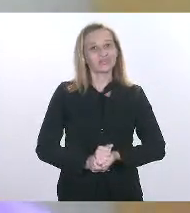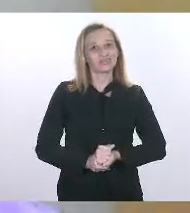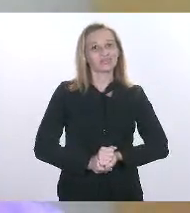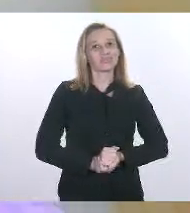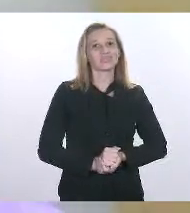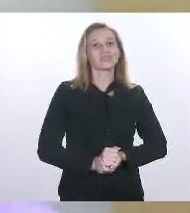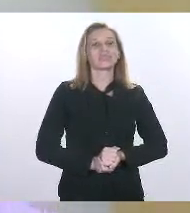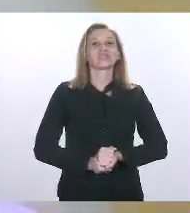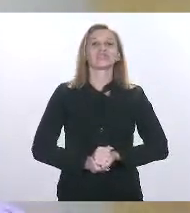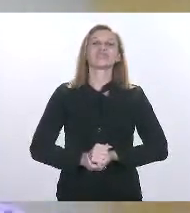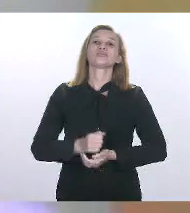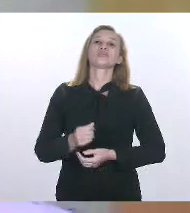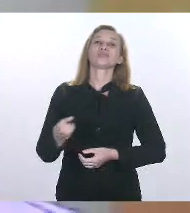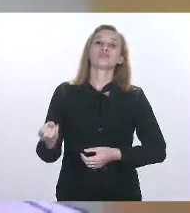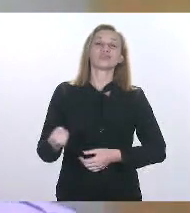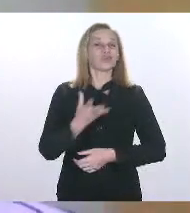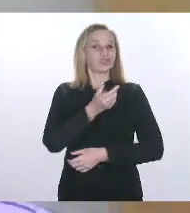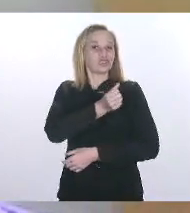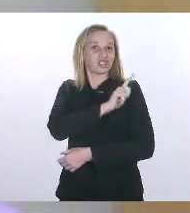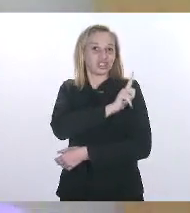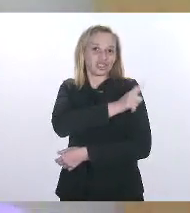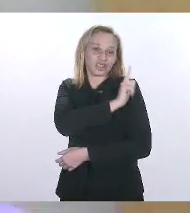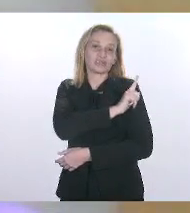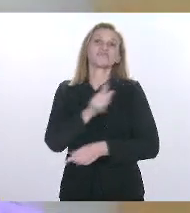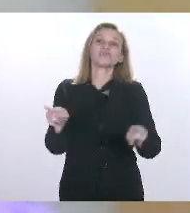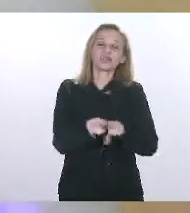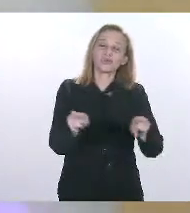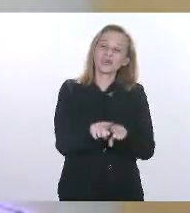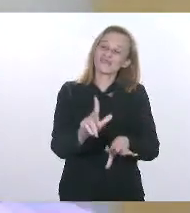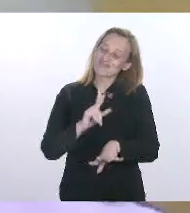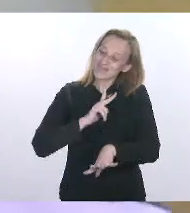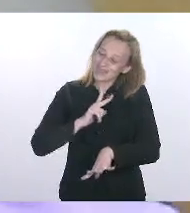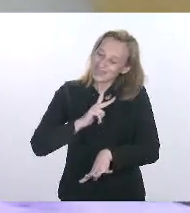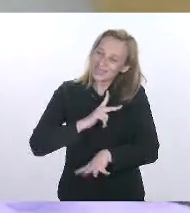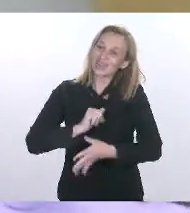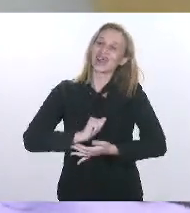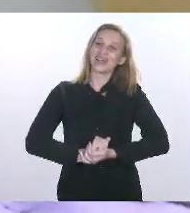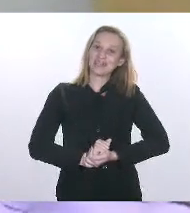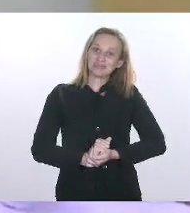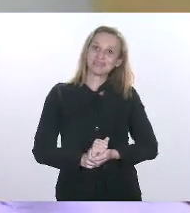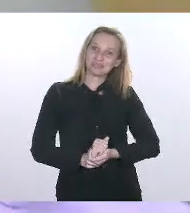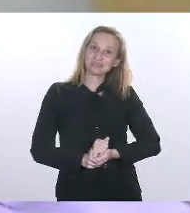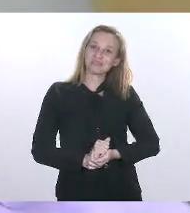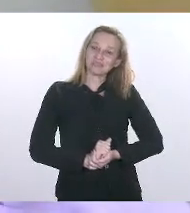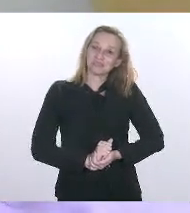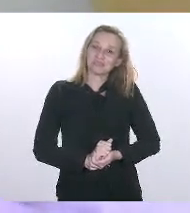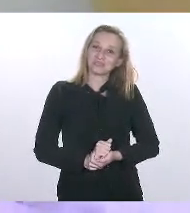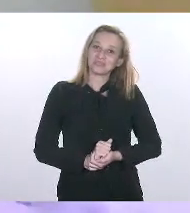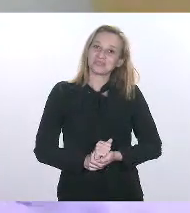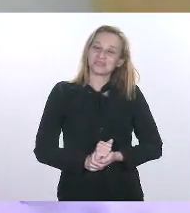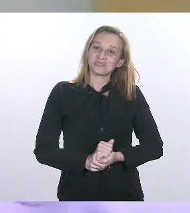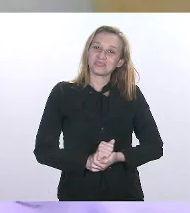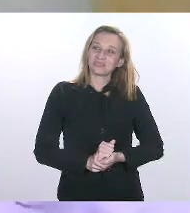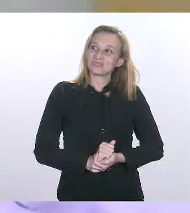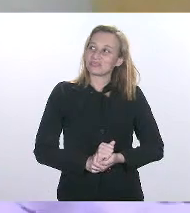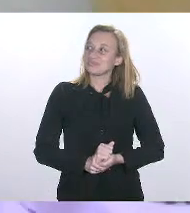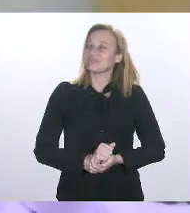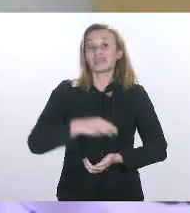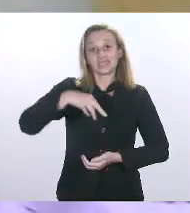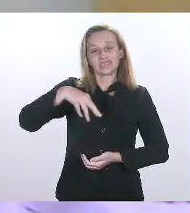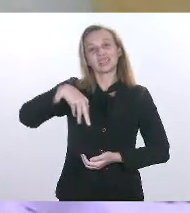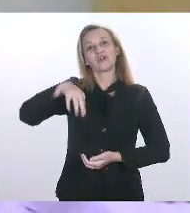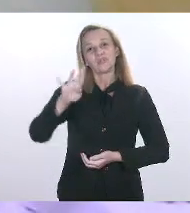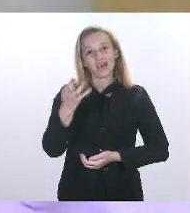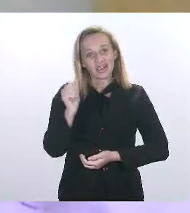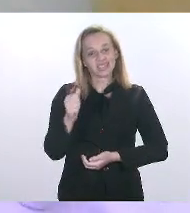respectivas gestões. E também quero, muito em particular, saudar a deputada Marta